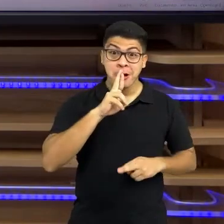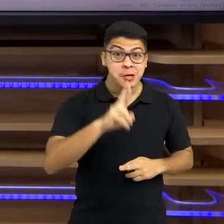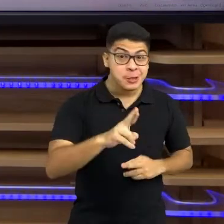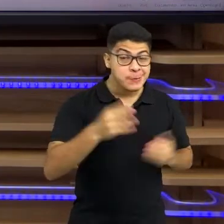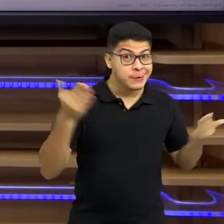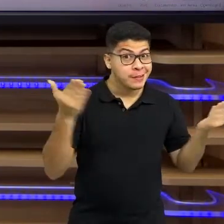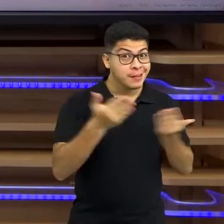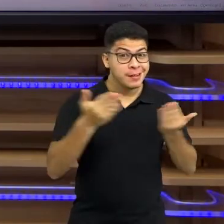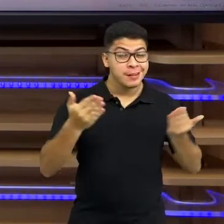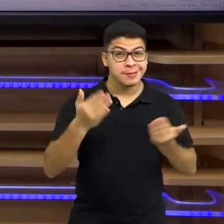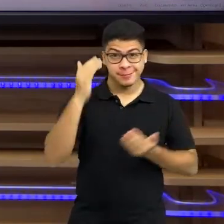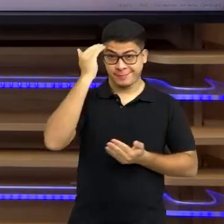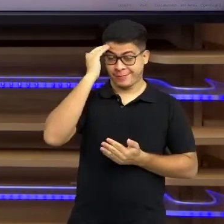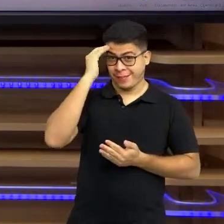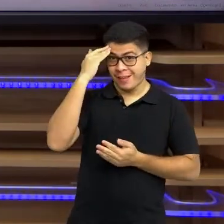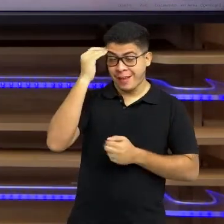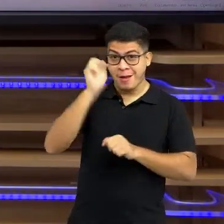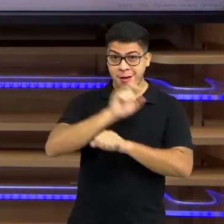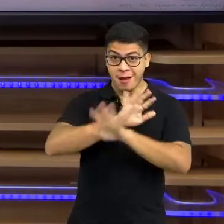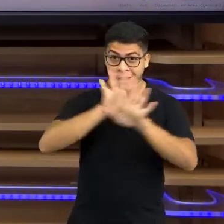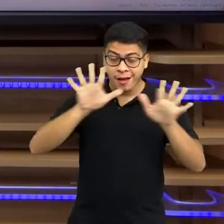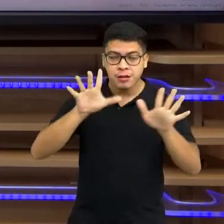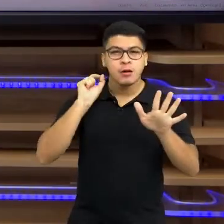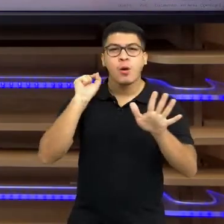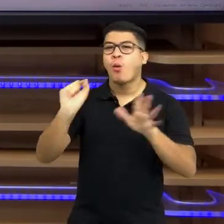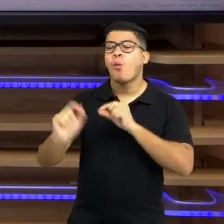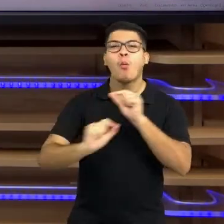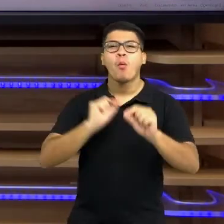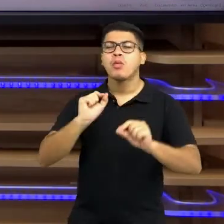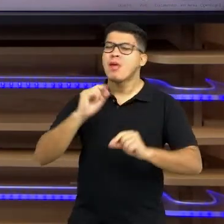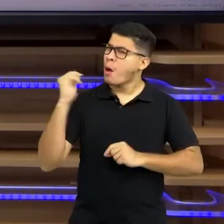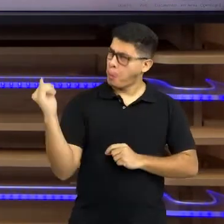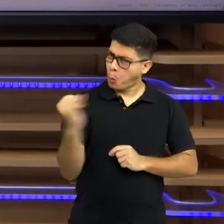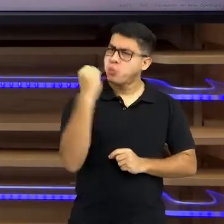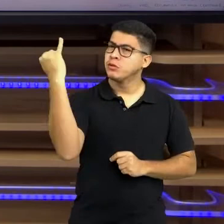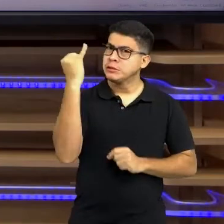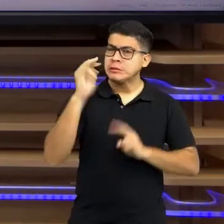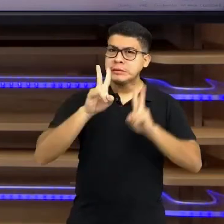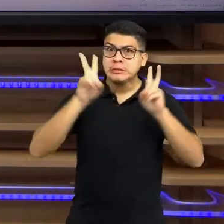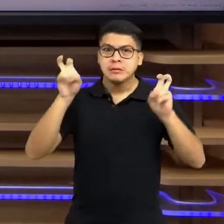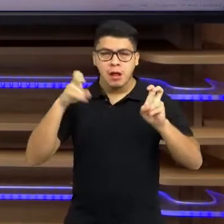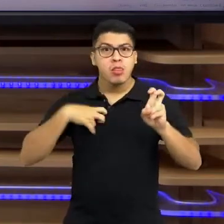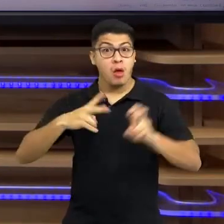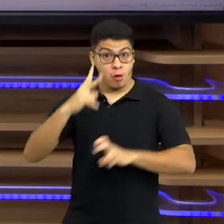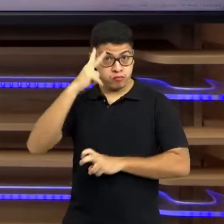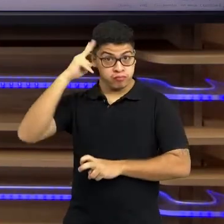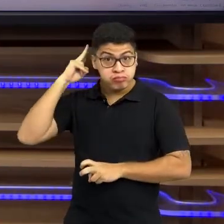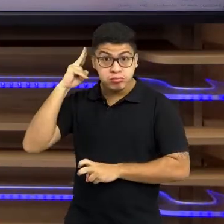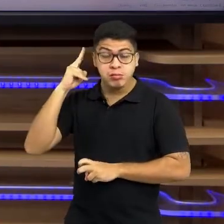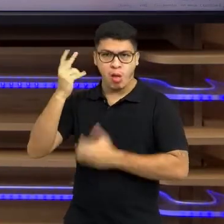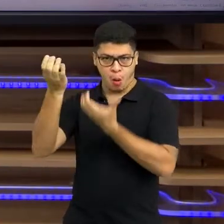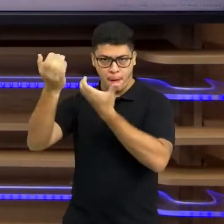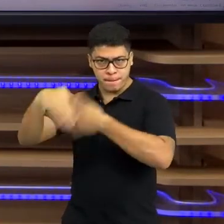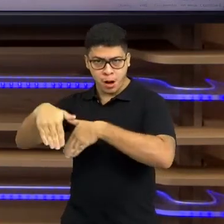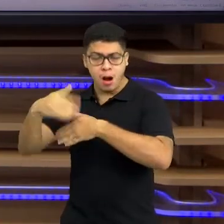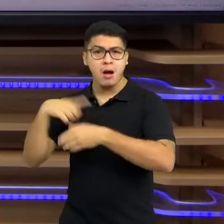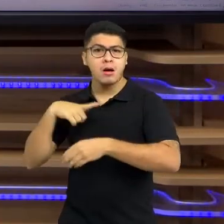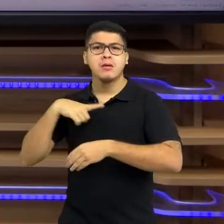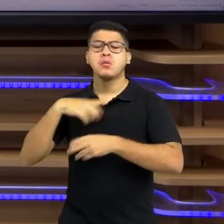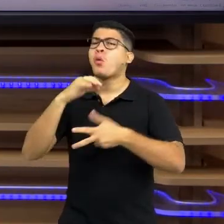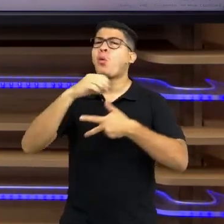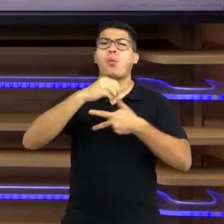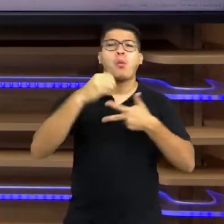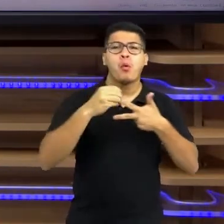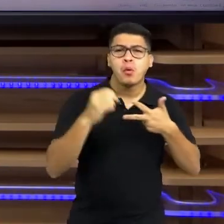tentar entender um pouquinho, então, essa questão, porque essa questão ela é muito importante para quem vai prestar vestibular, viu? É um dos